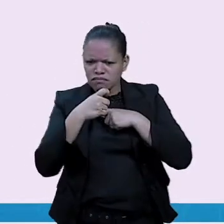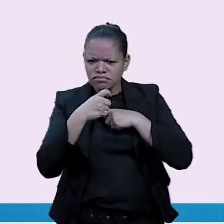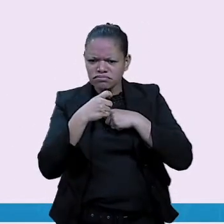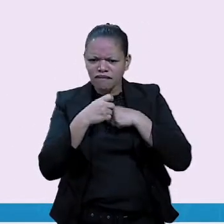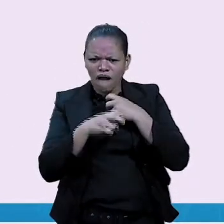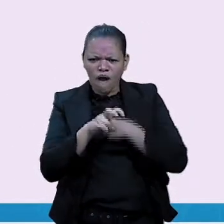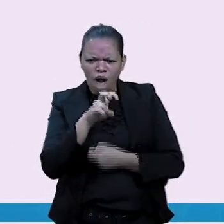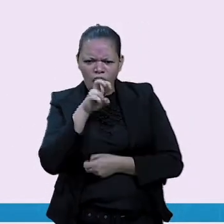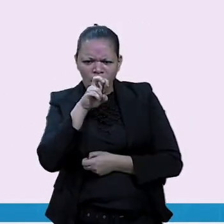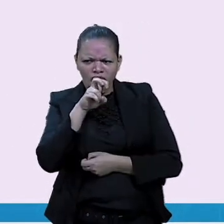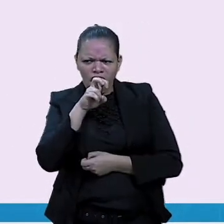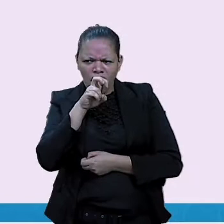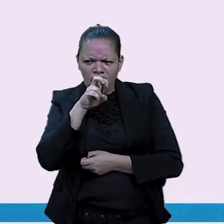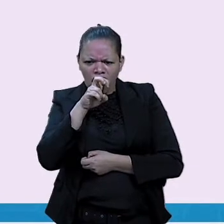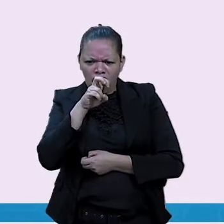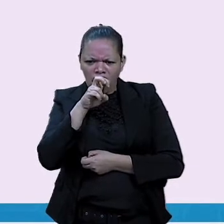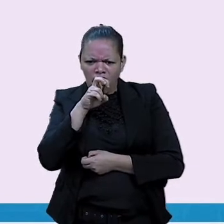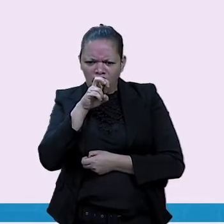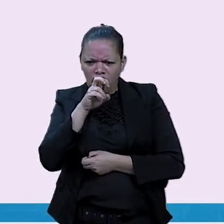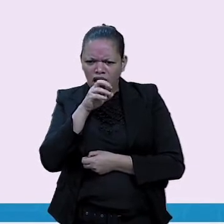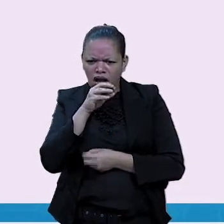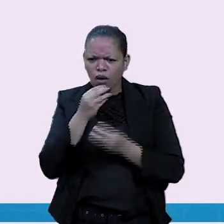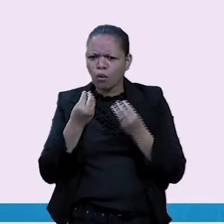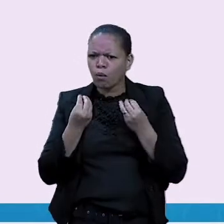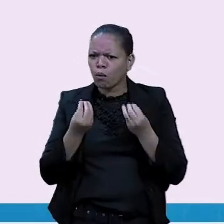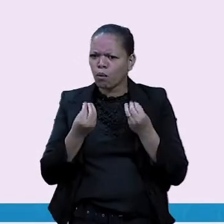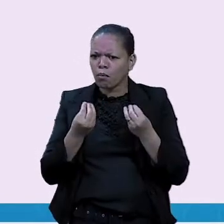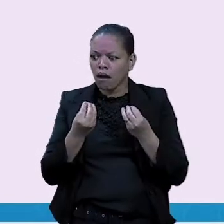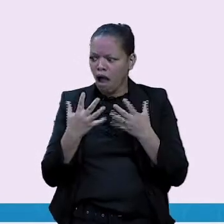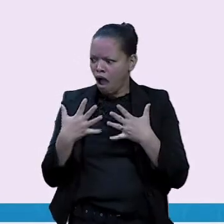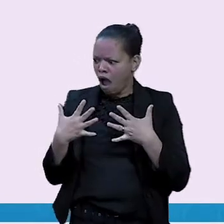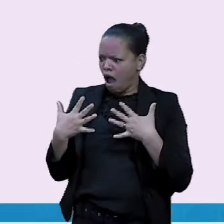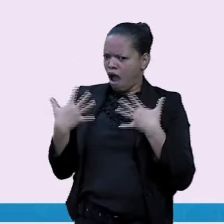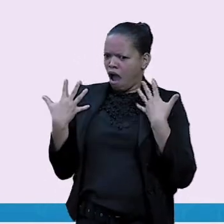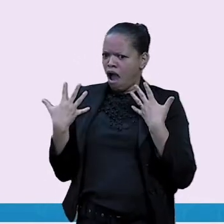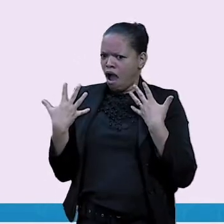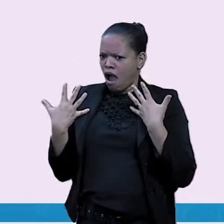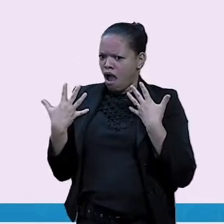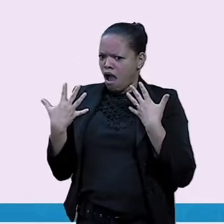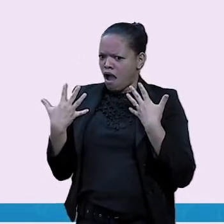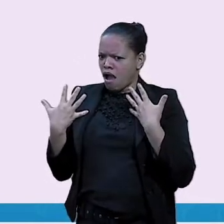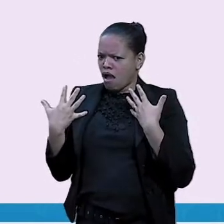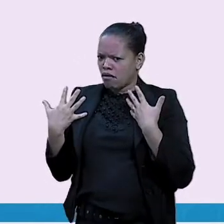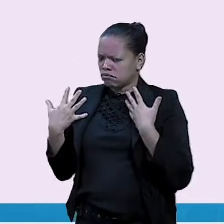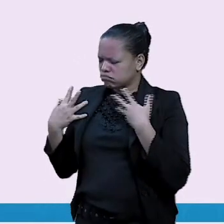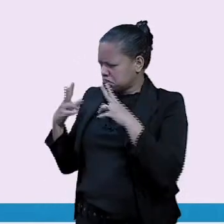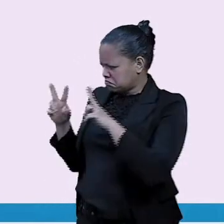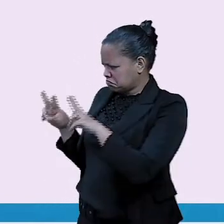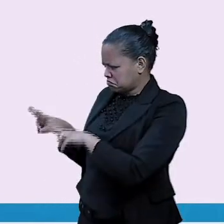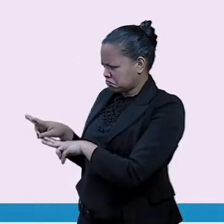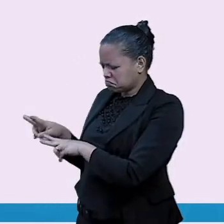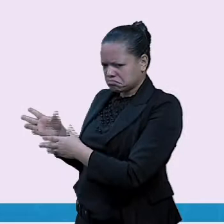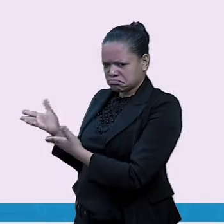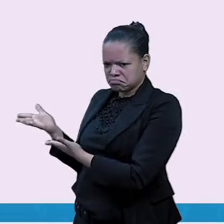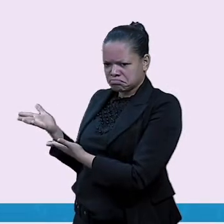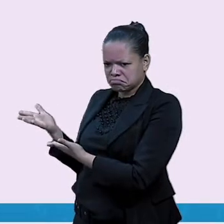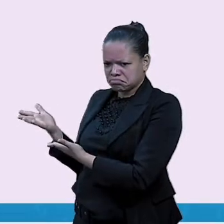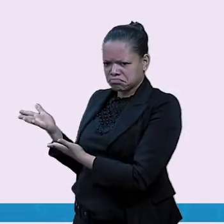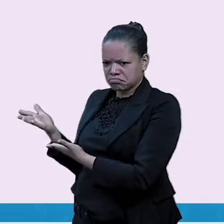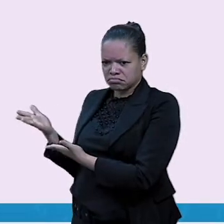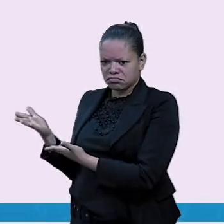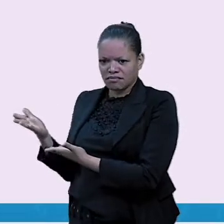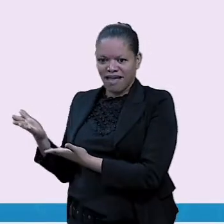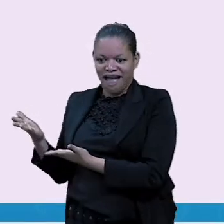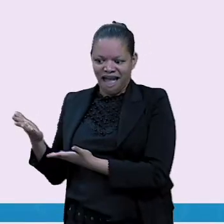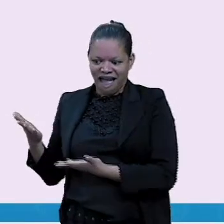está com a expressão assim, ó, de surpresa. Vamos ver o que ela está falando? Hein? Eu